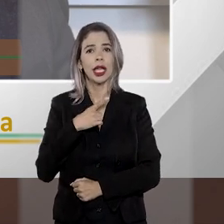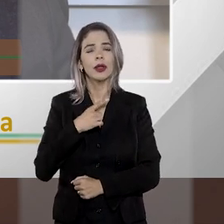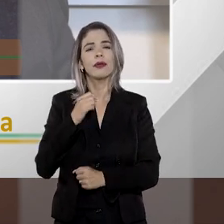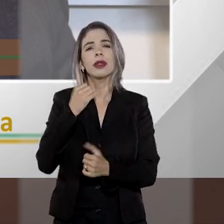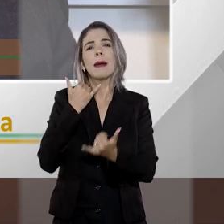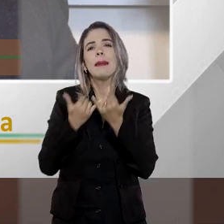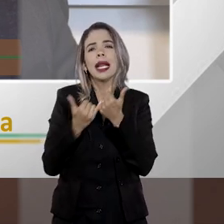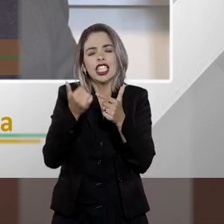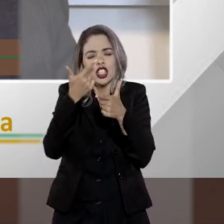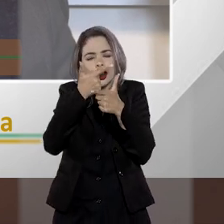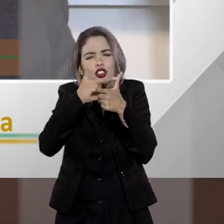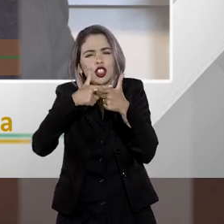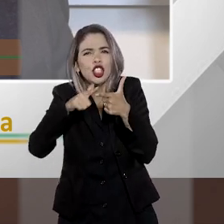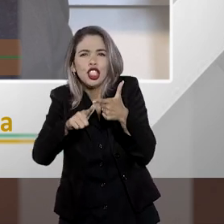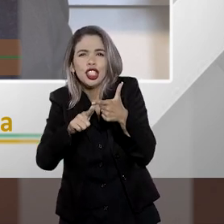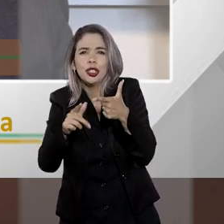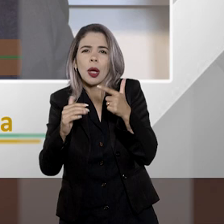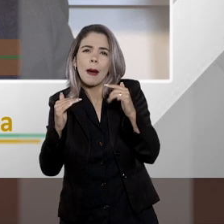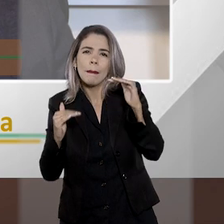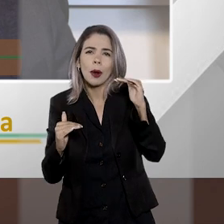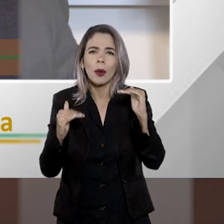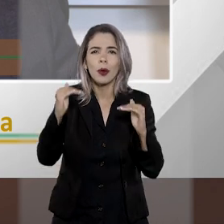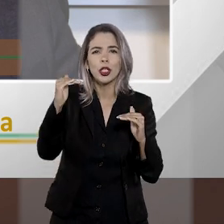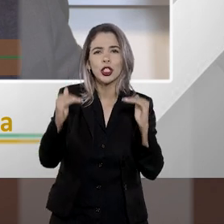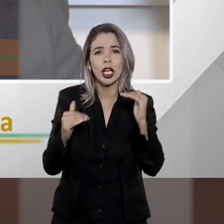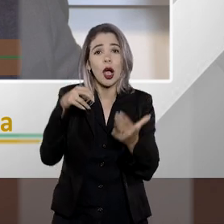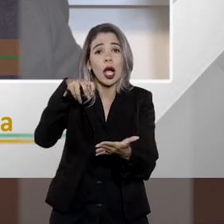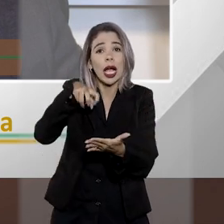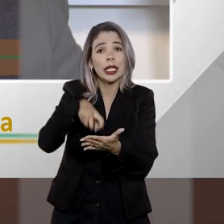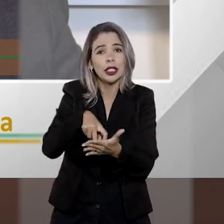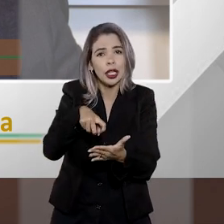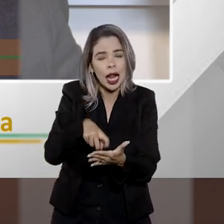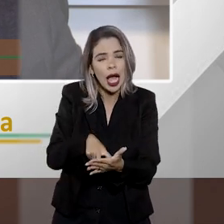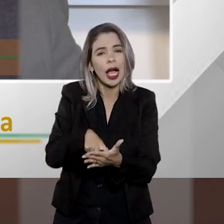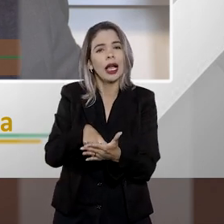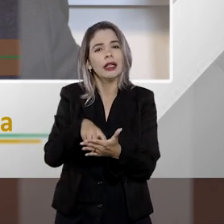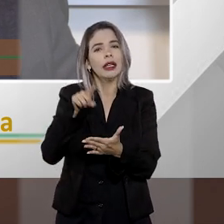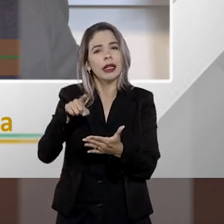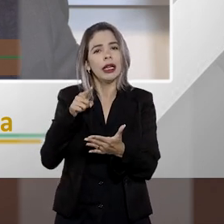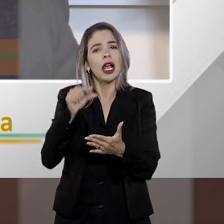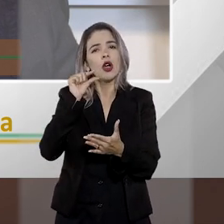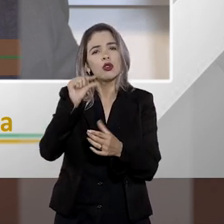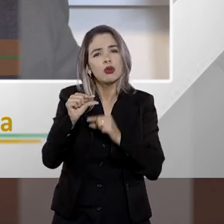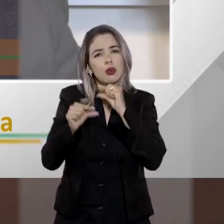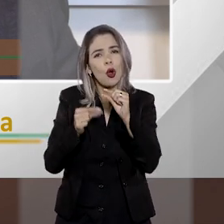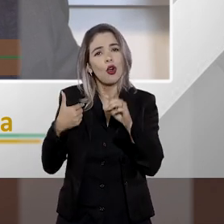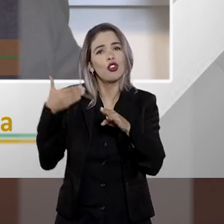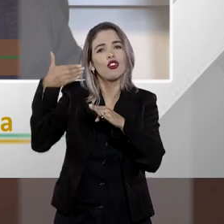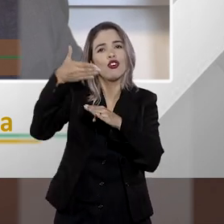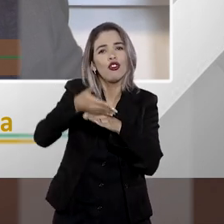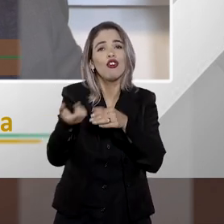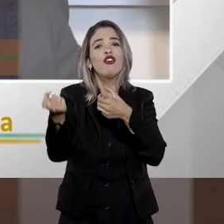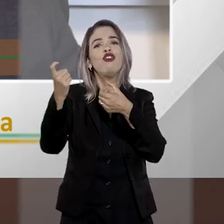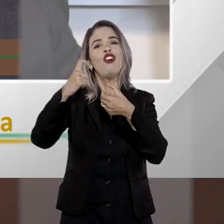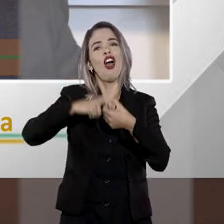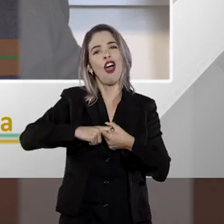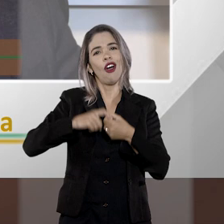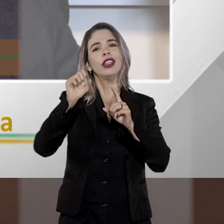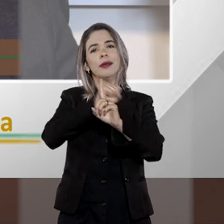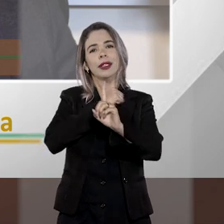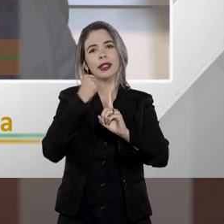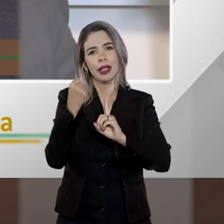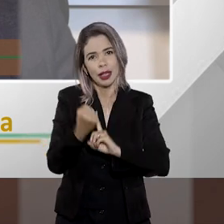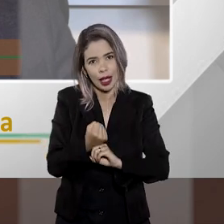fracionada, proporcional do acusado na sociedade. Afinal de contas, o nome não é à toa, o